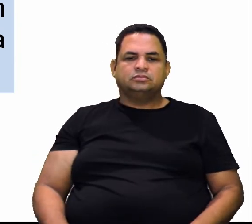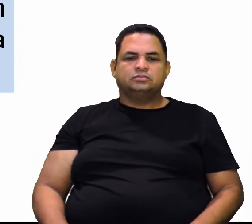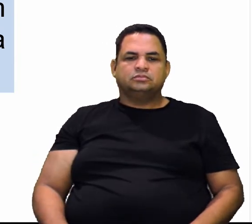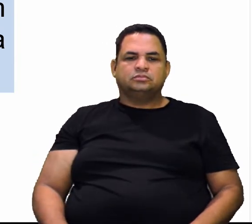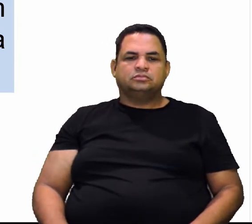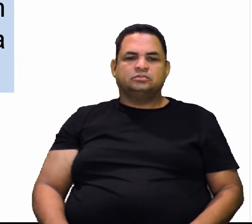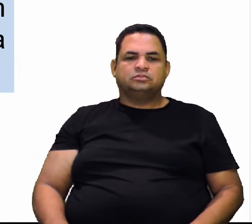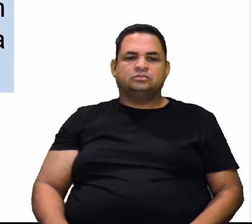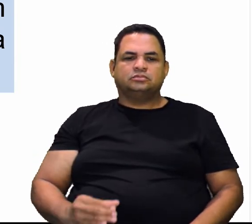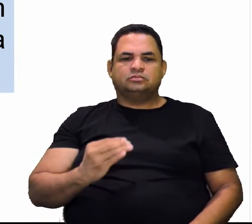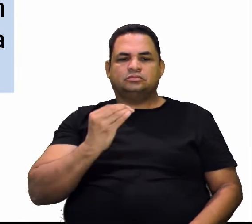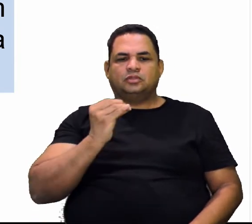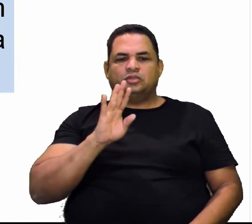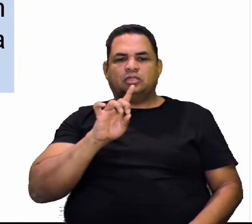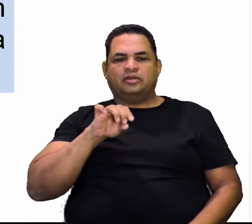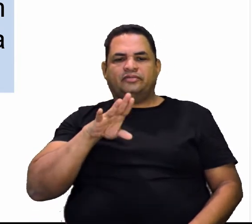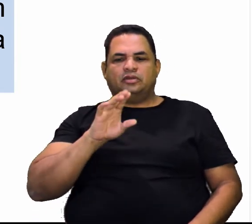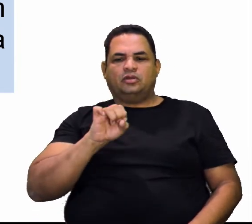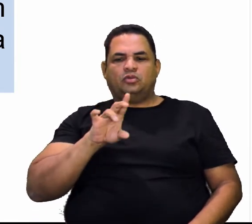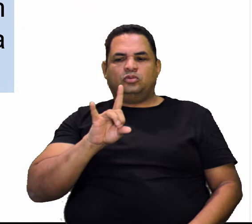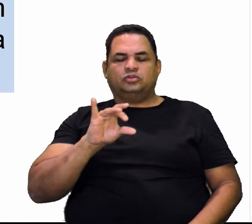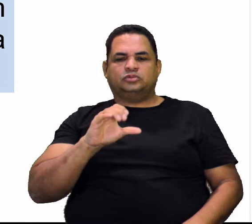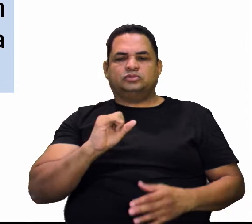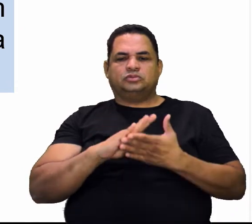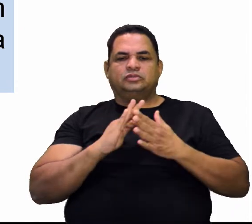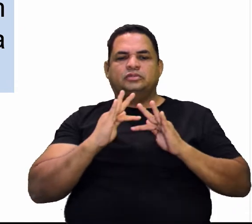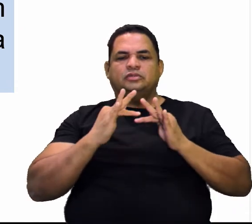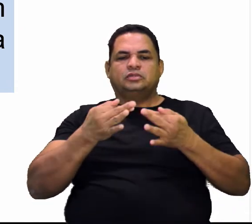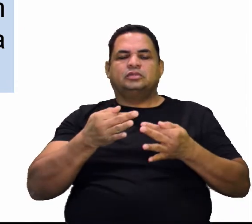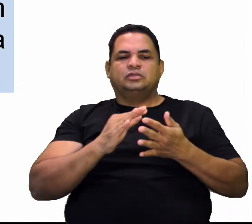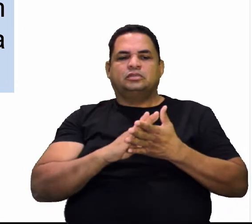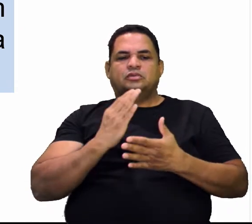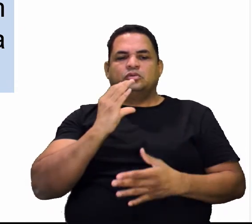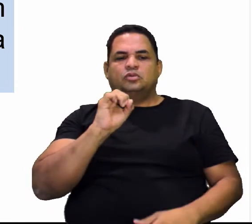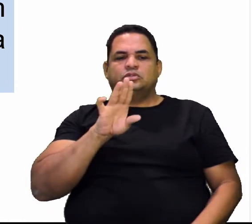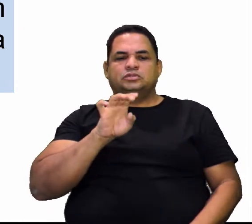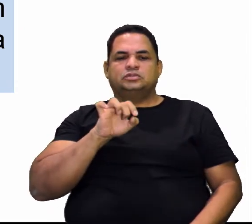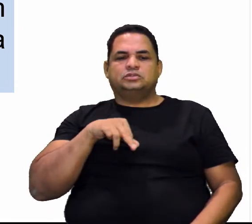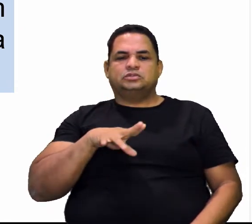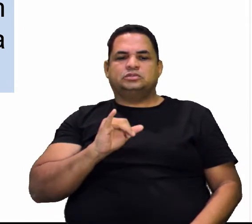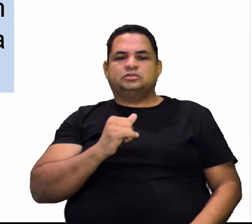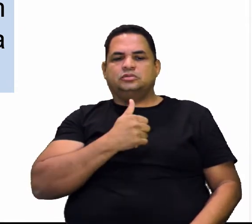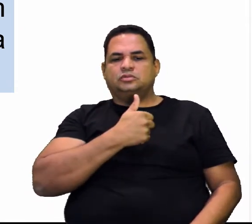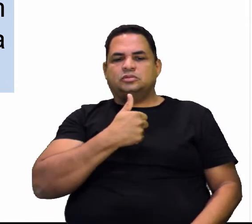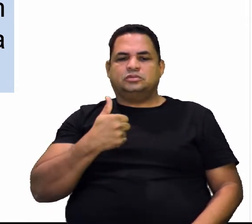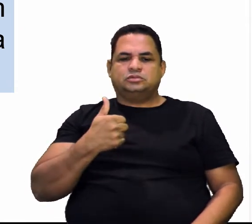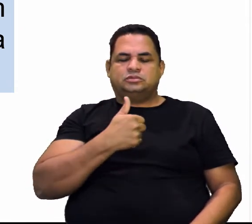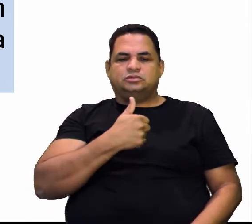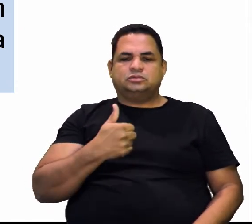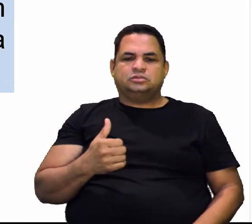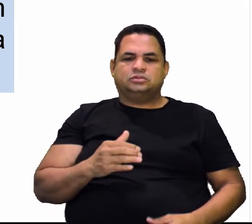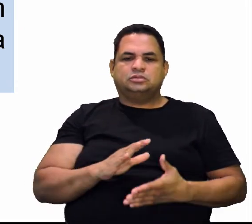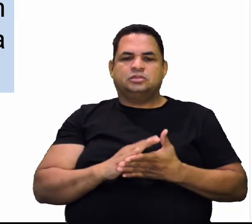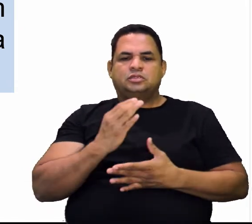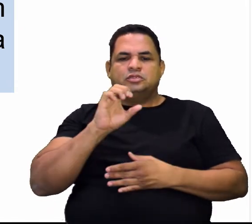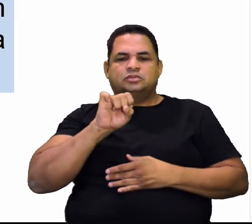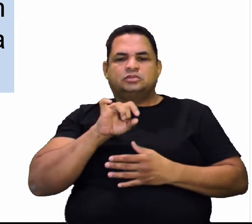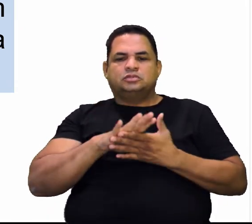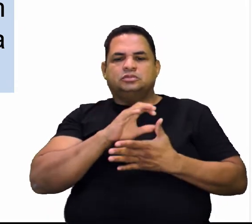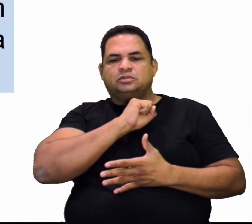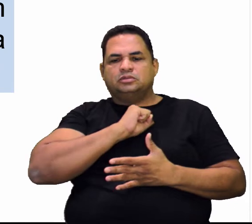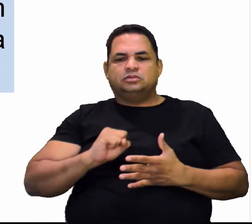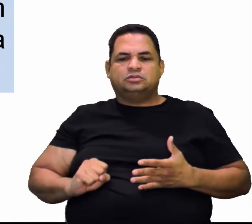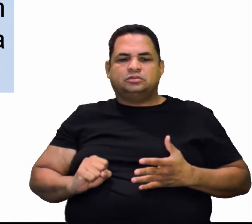Augusto começa o Império Romano e termina com Constantino XI. O Senado servia